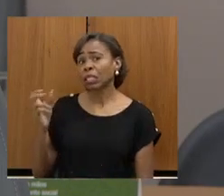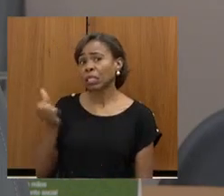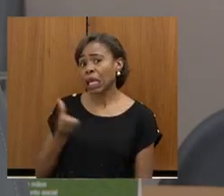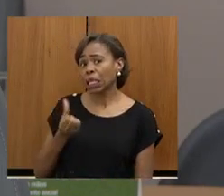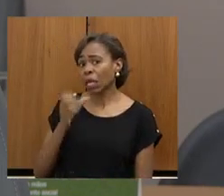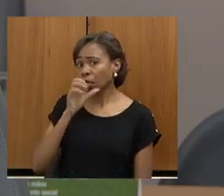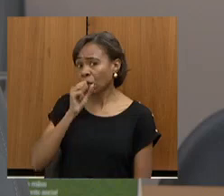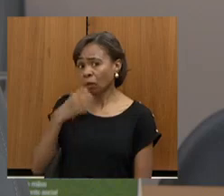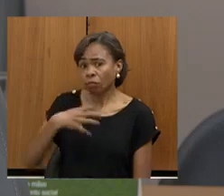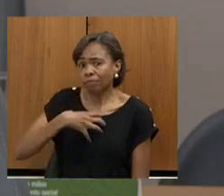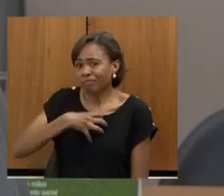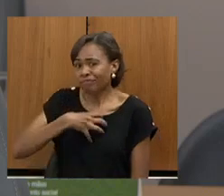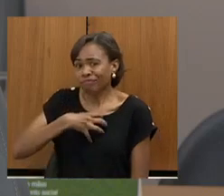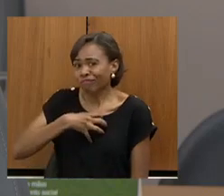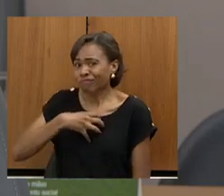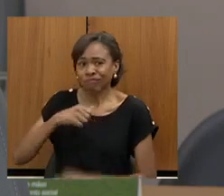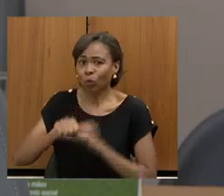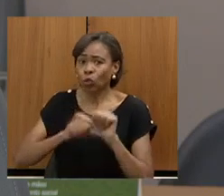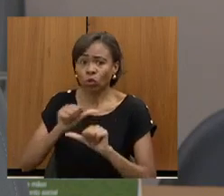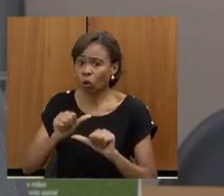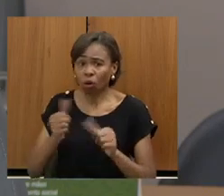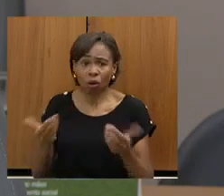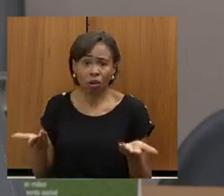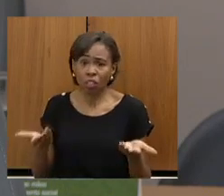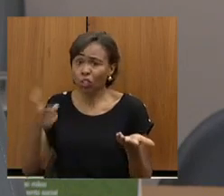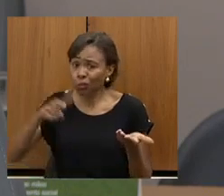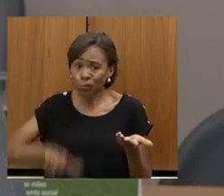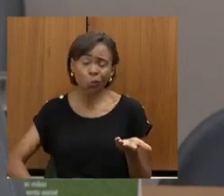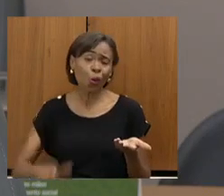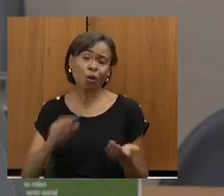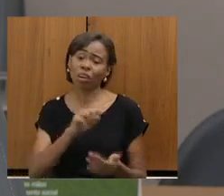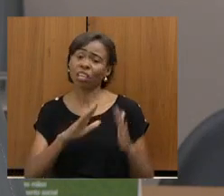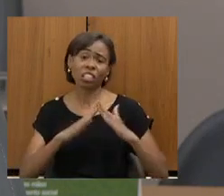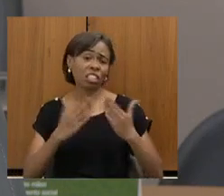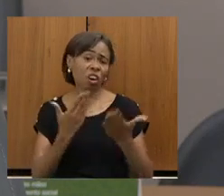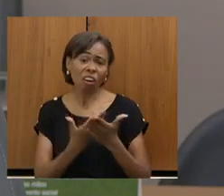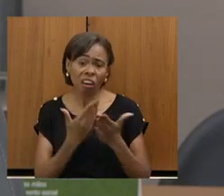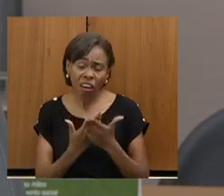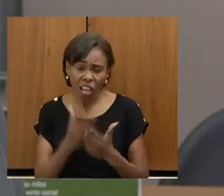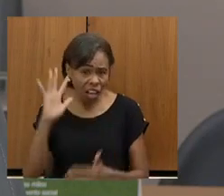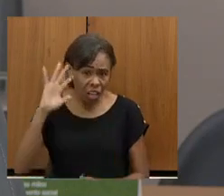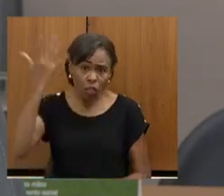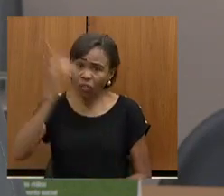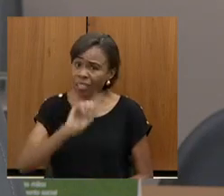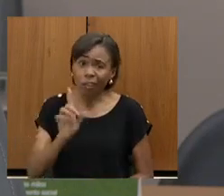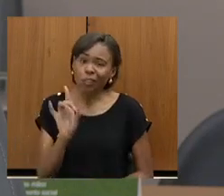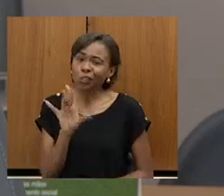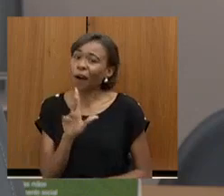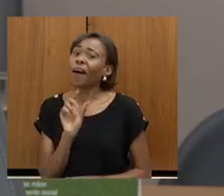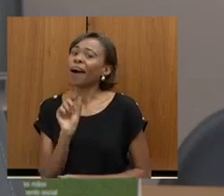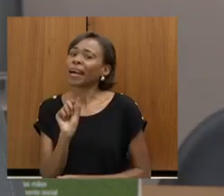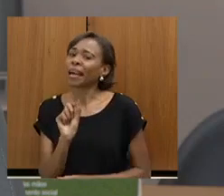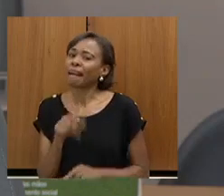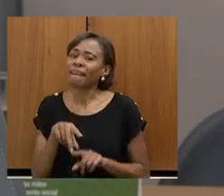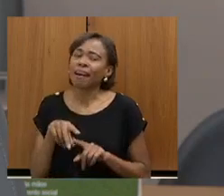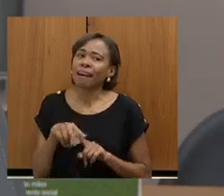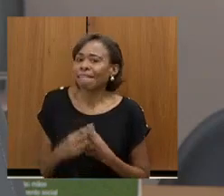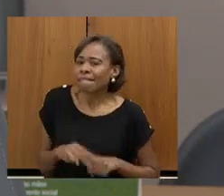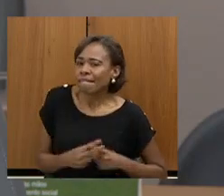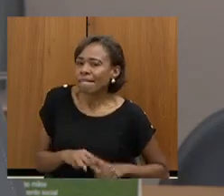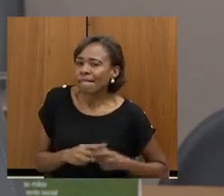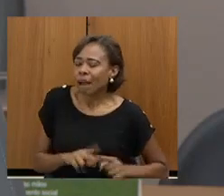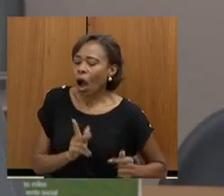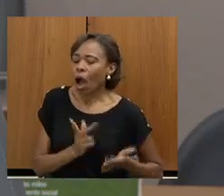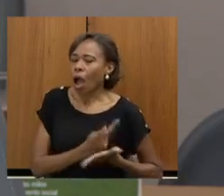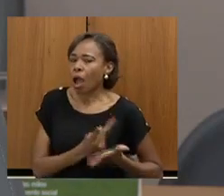mudou de novo. Não me sinto mais acolhida e não sinto que a escola queira resolver. Apenas proteger e consertar o erro dela e consertar a escola